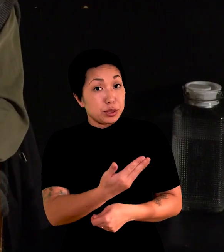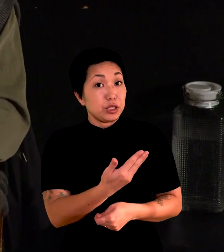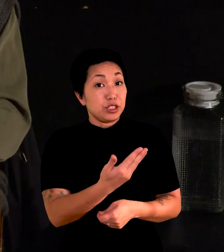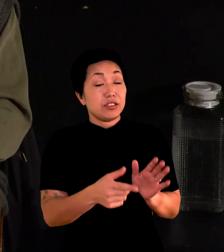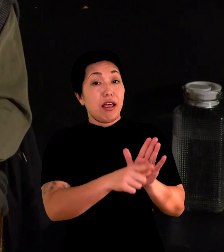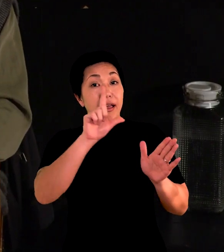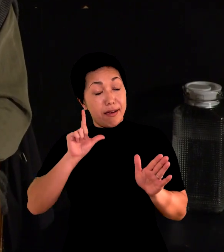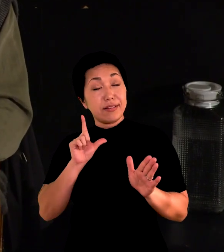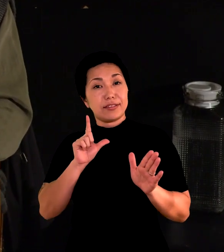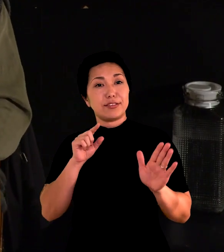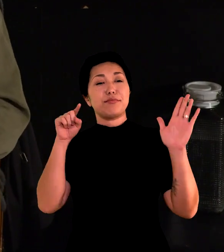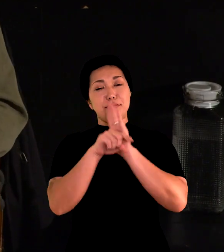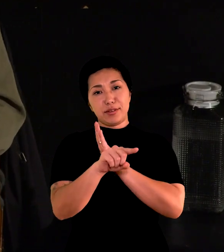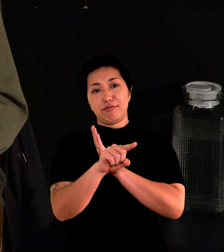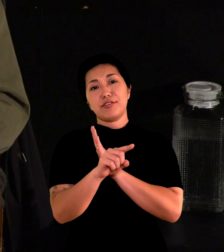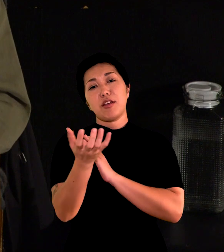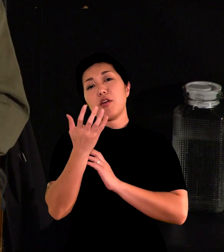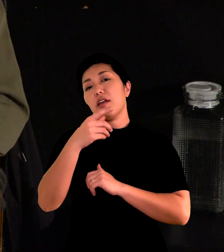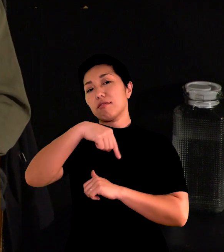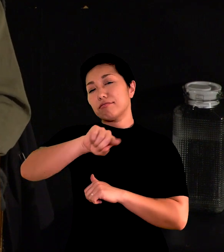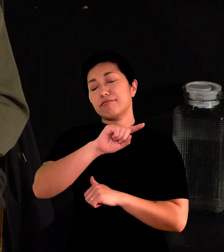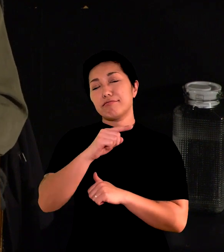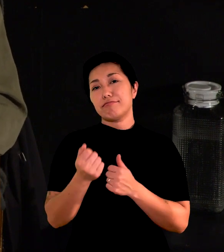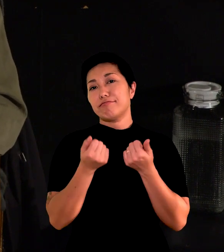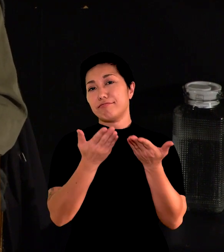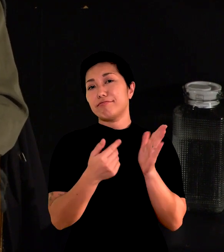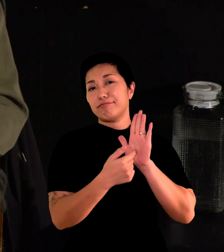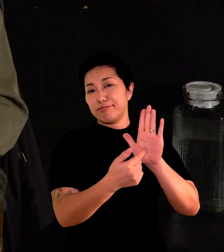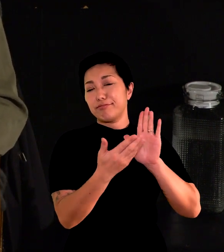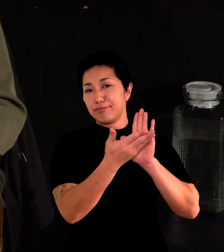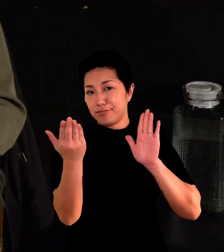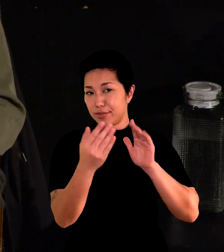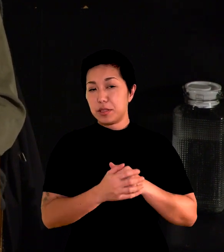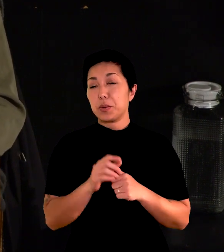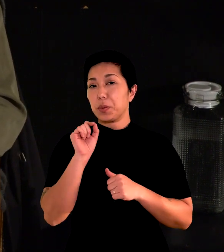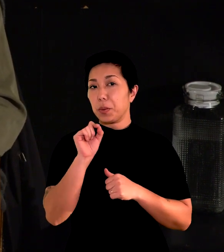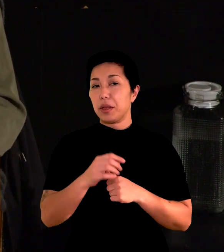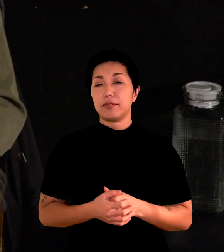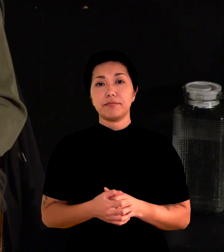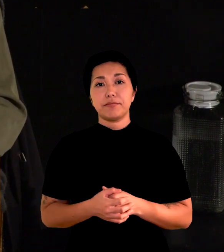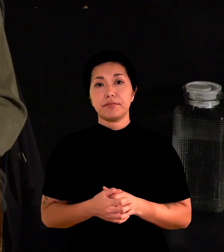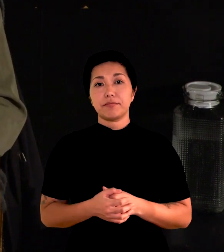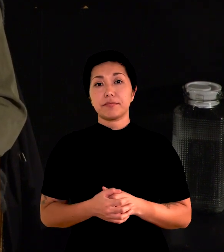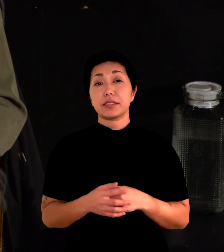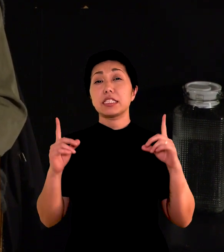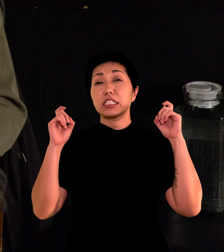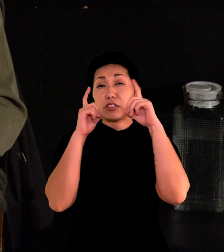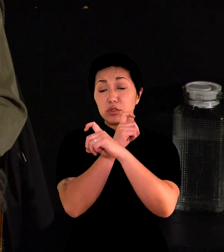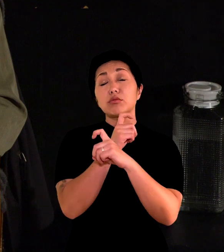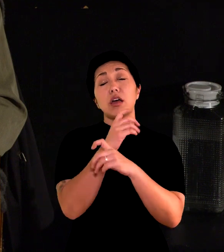E aí eu sou obrigado a adiantar uma outra questão que eu quero colocar para vocês, que é em